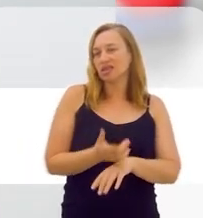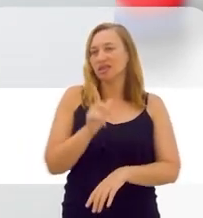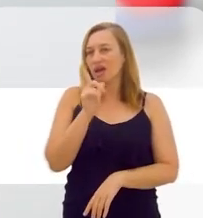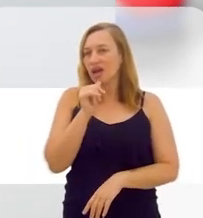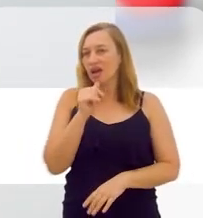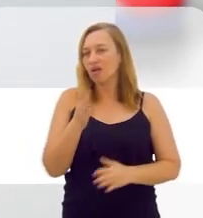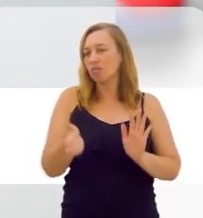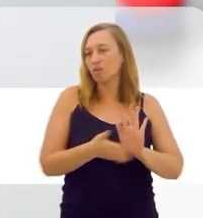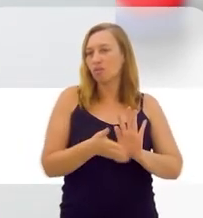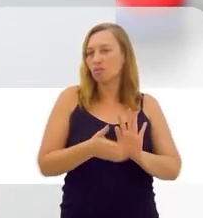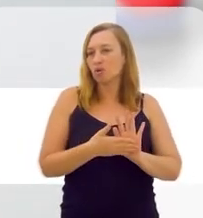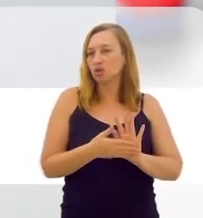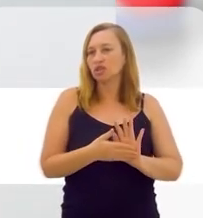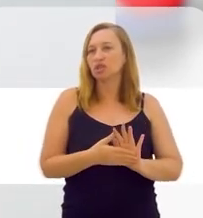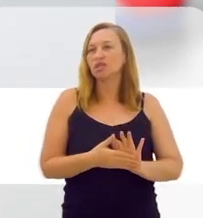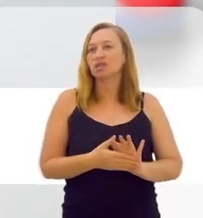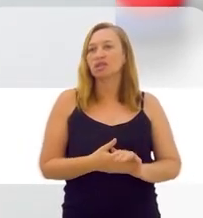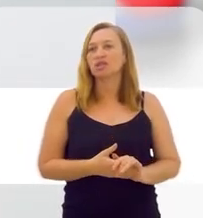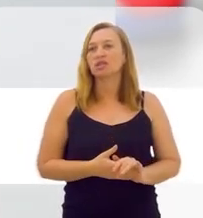a partir